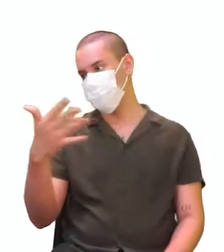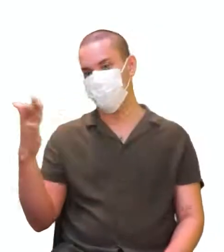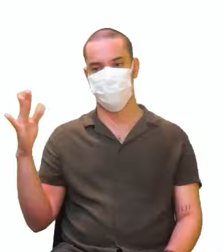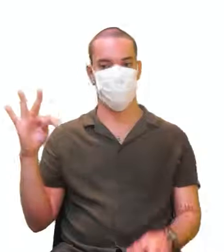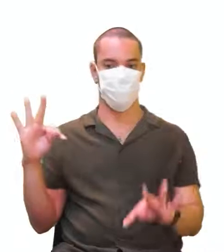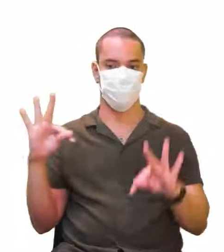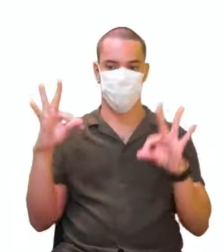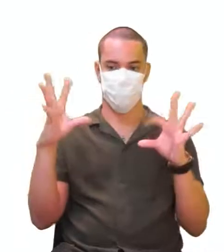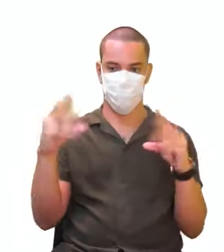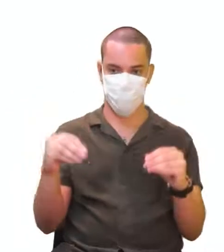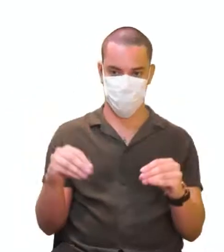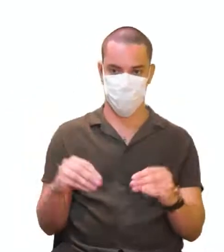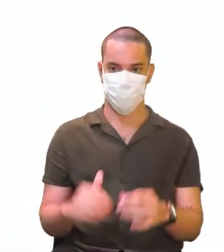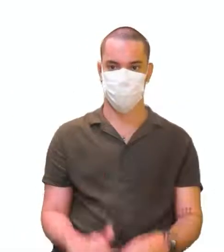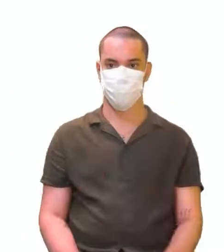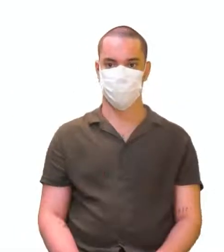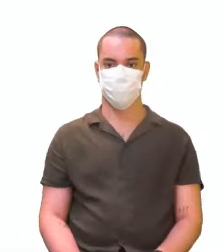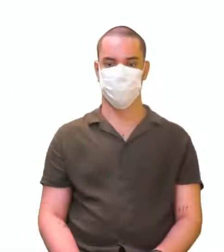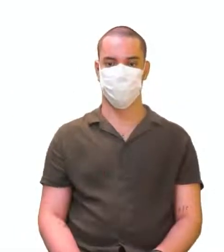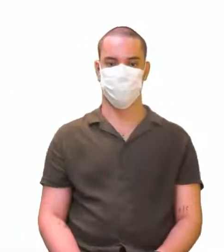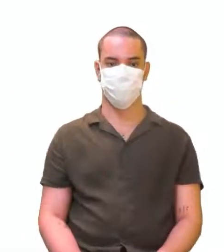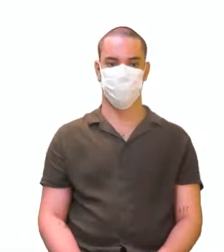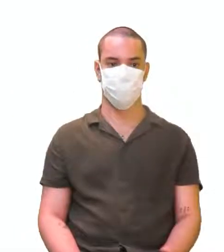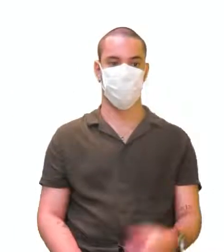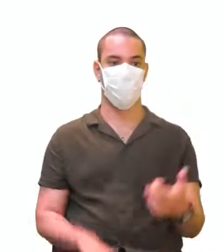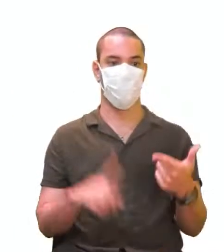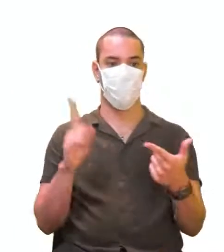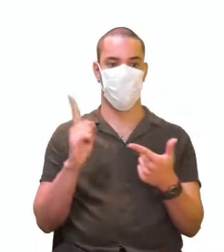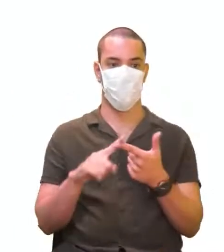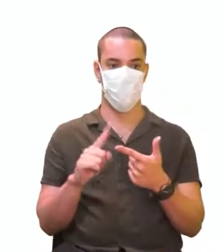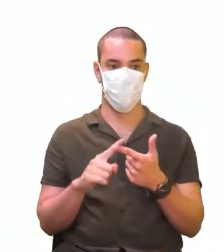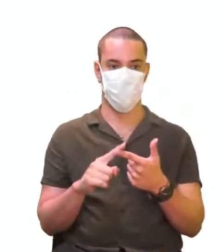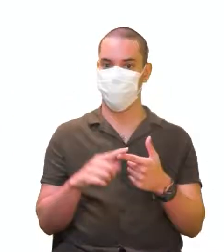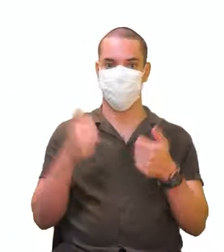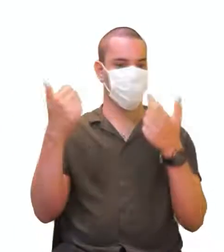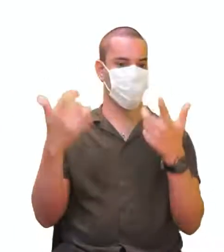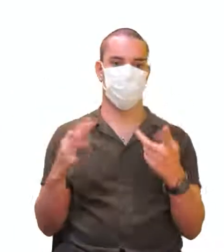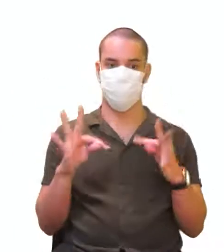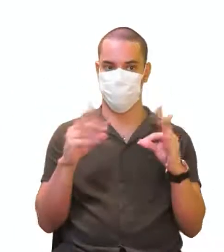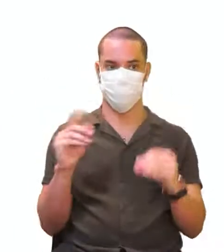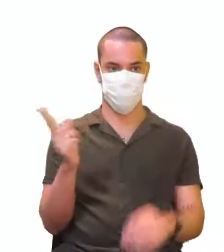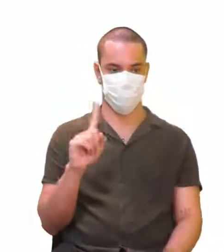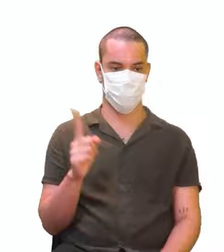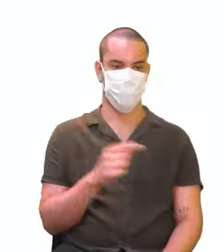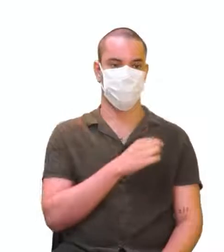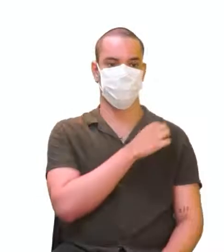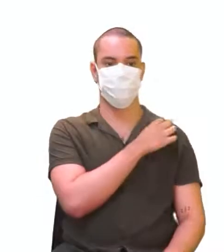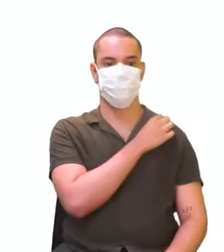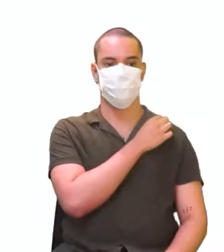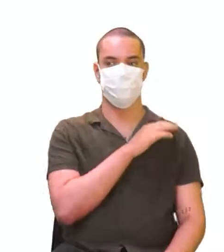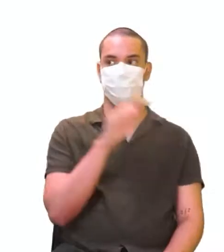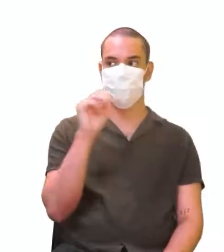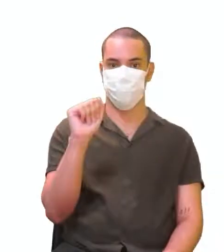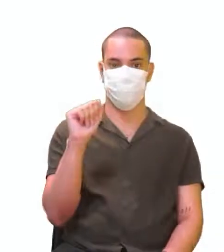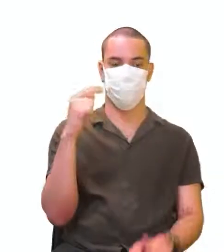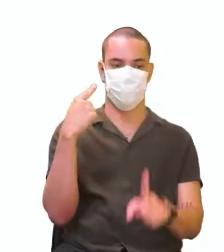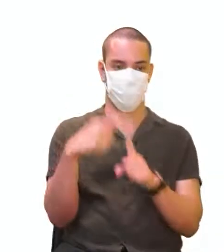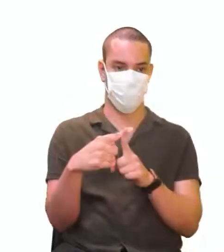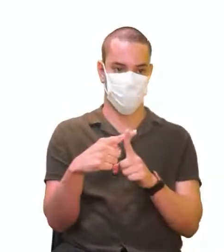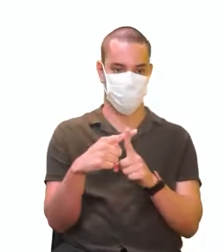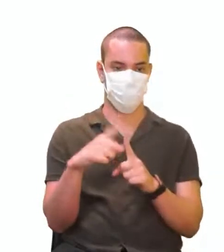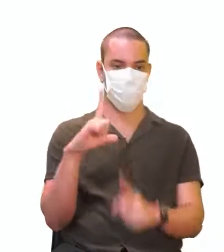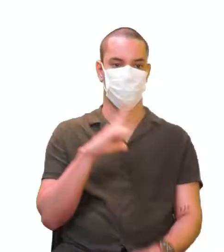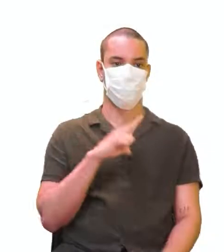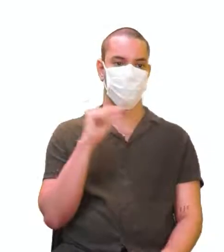do O, positivo ou negativo. O indivíduo do tipo, a gente não vai falar de todos, tá? O indivíduo do tipo A,